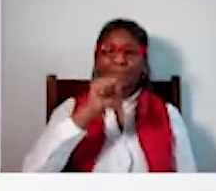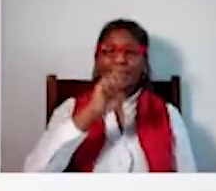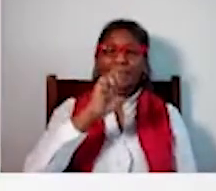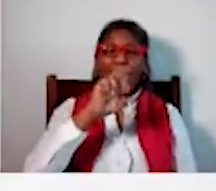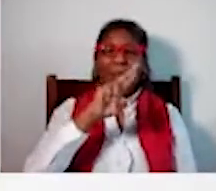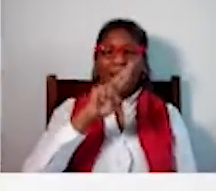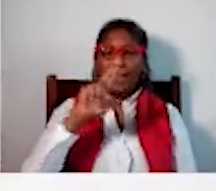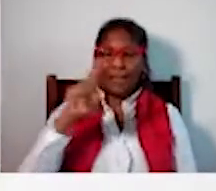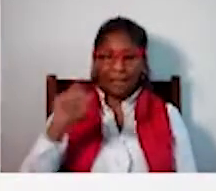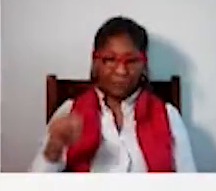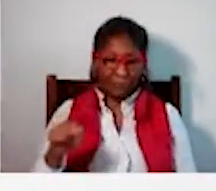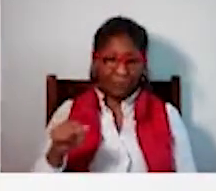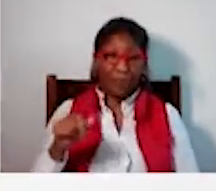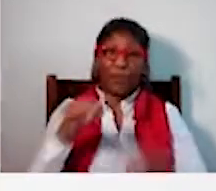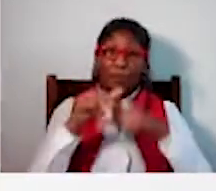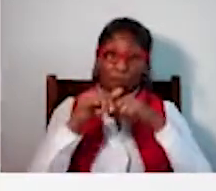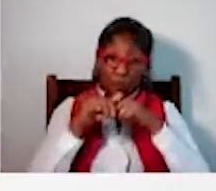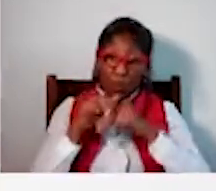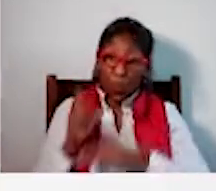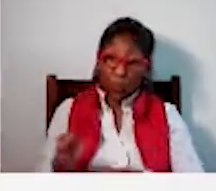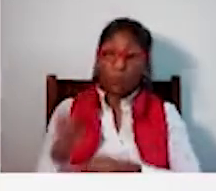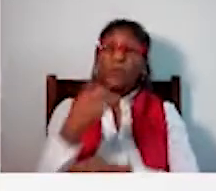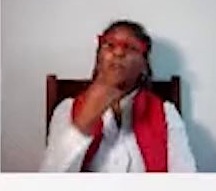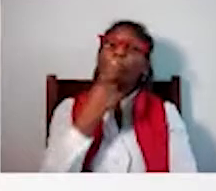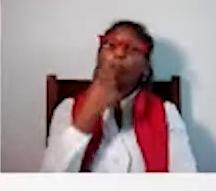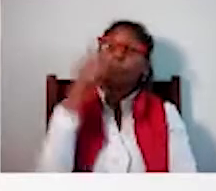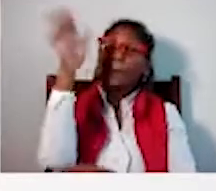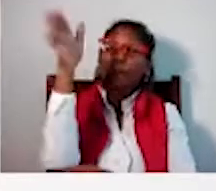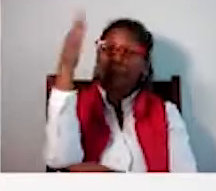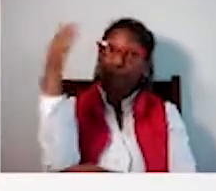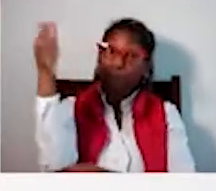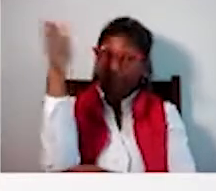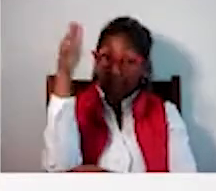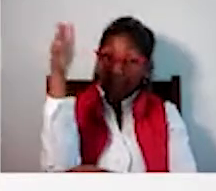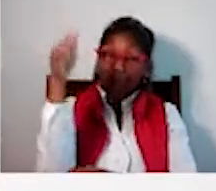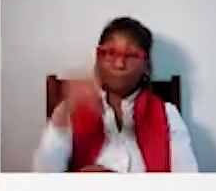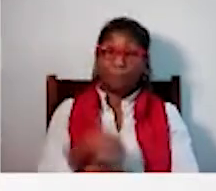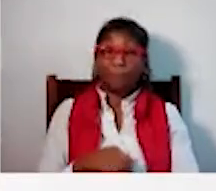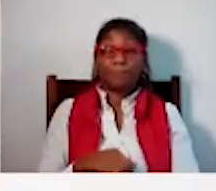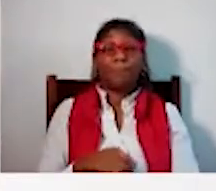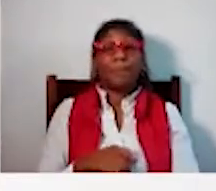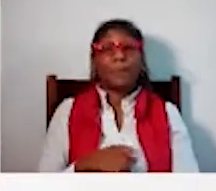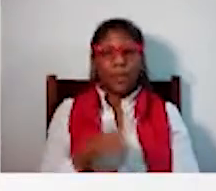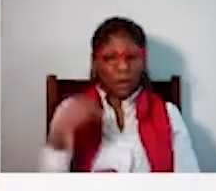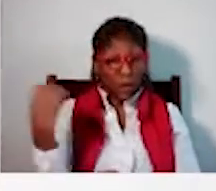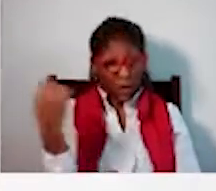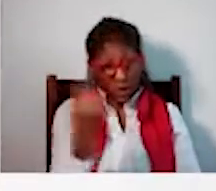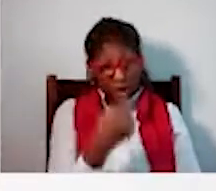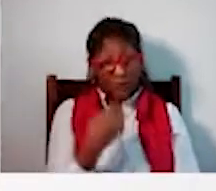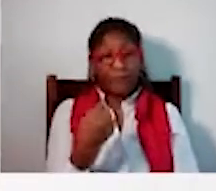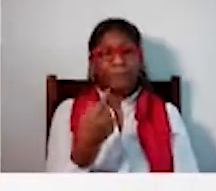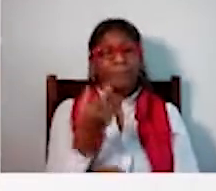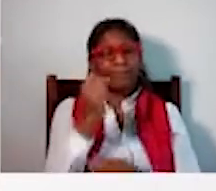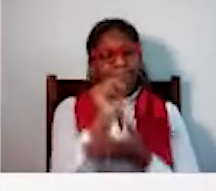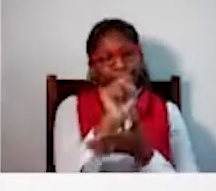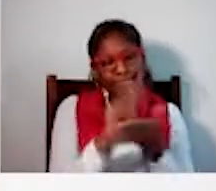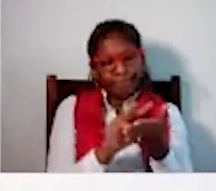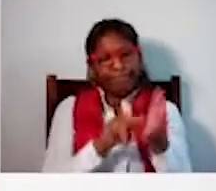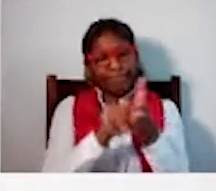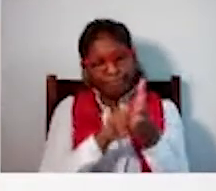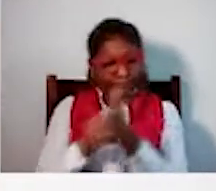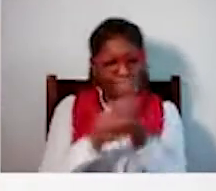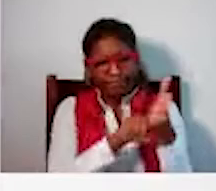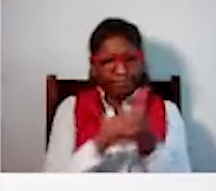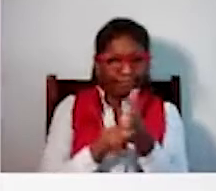portanto, mantém-se a bandeira vermelha na Serra Gaúcha. Nós estamos, né, também analisando, a partir